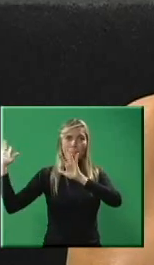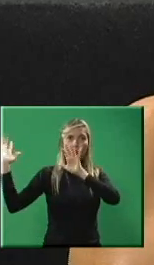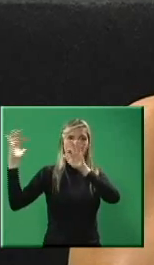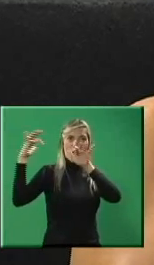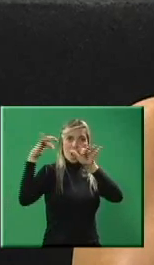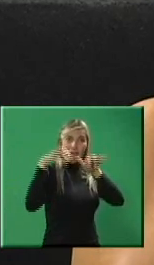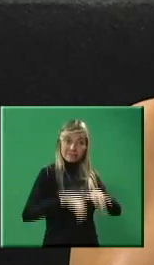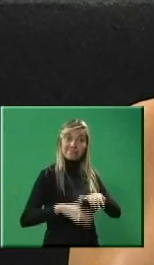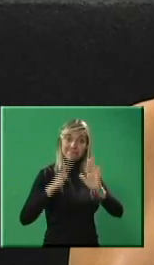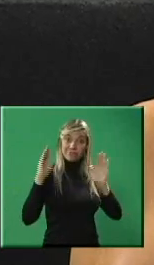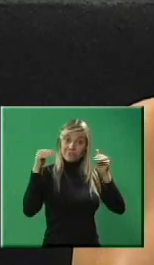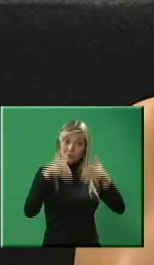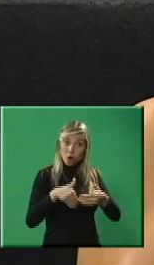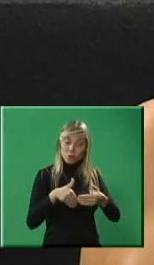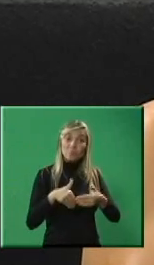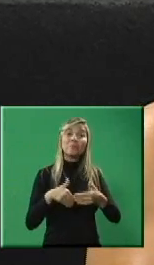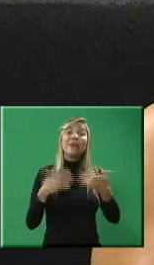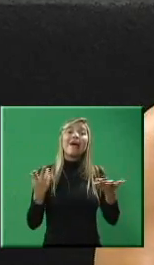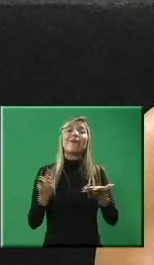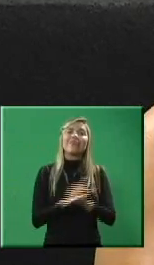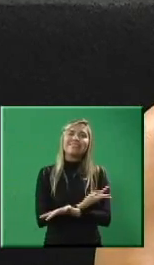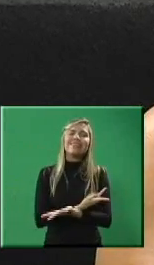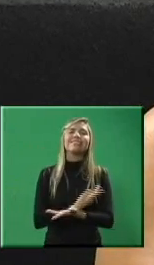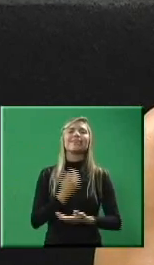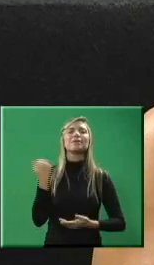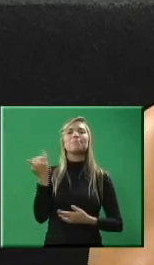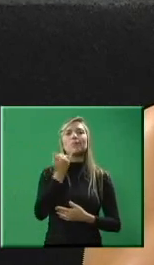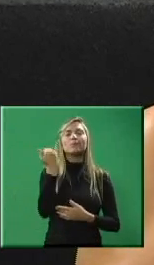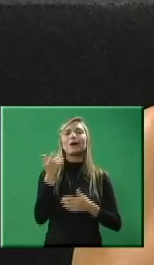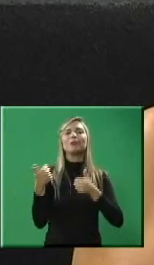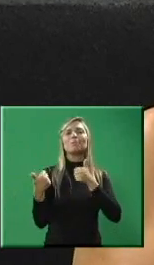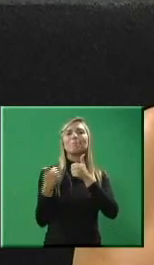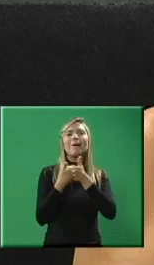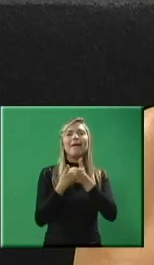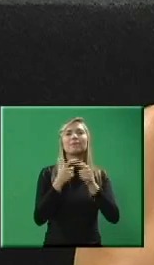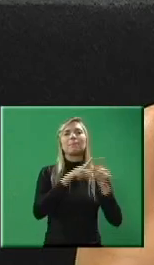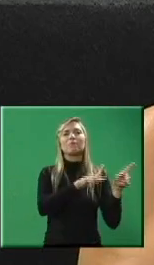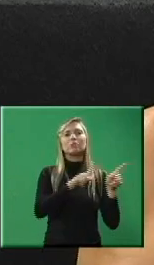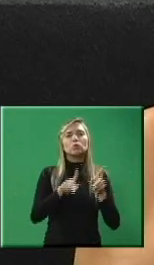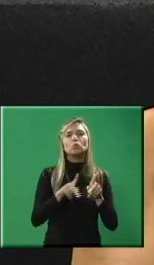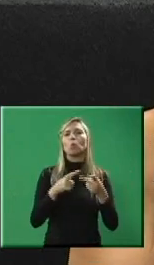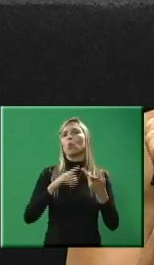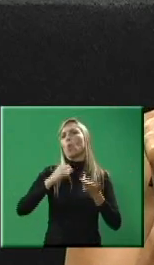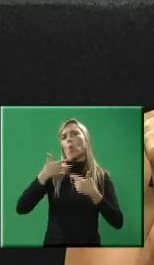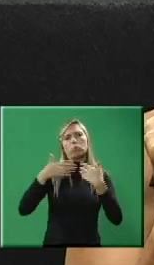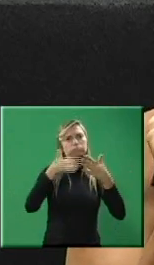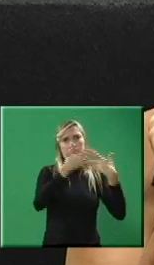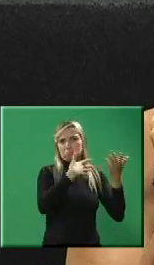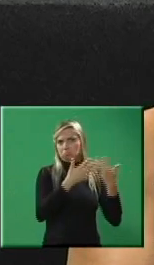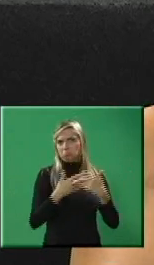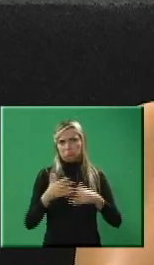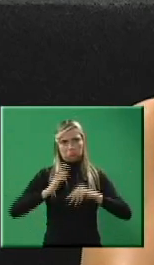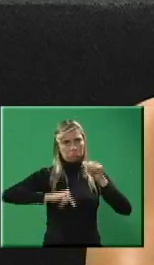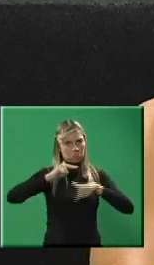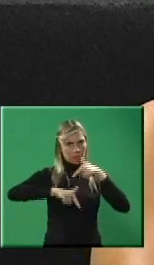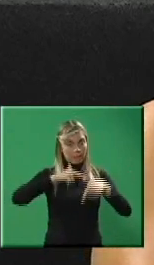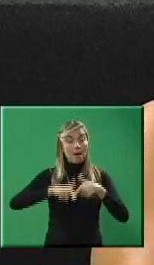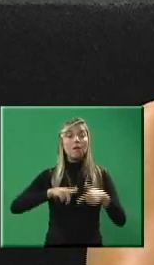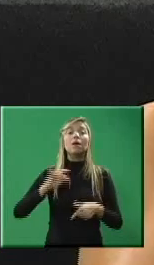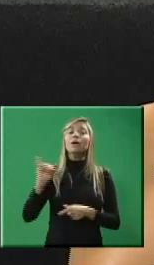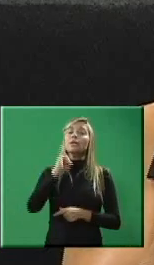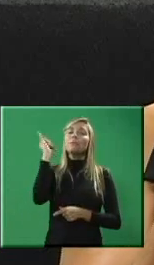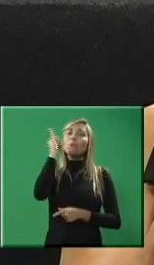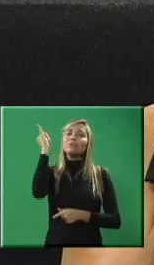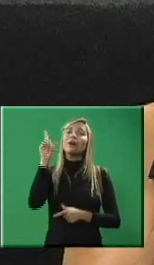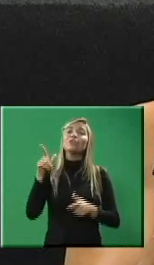polo. E como a formação ela exige que sempre você tenha por perto, formação de professores ou qualquer outra área, que você